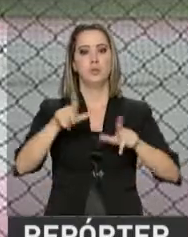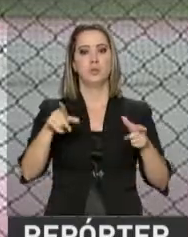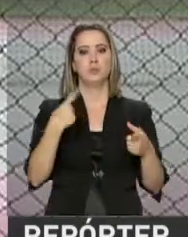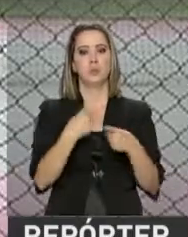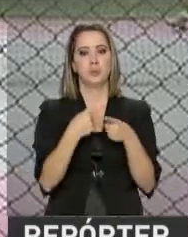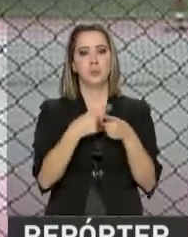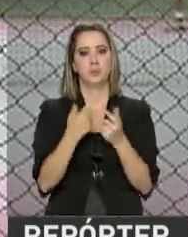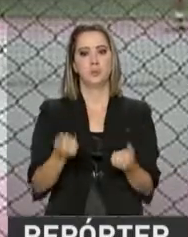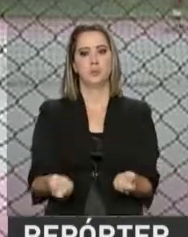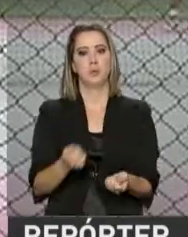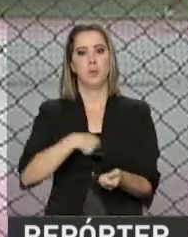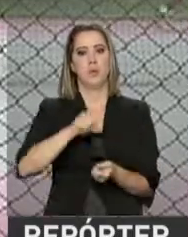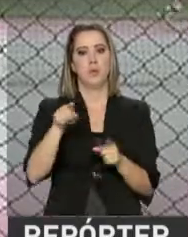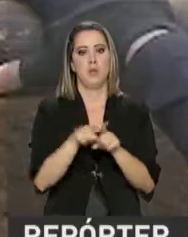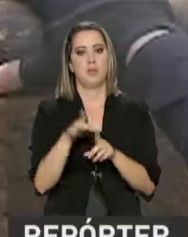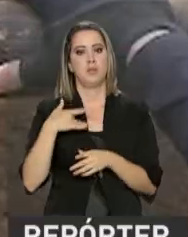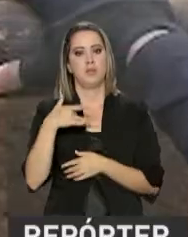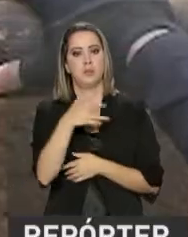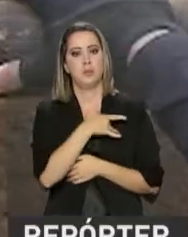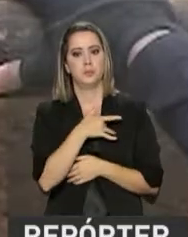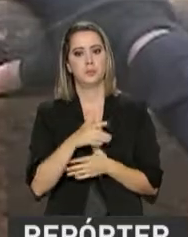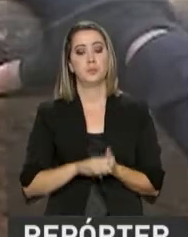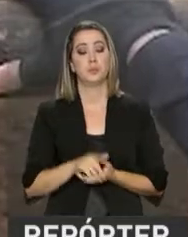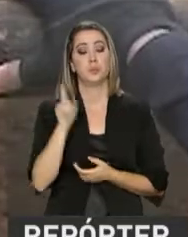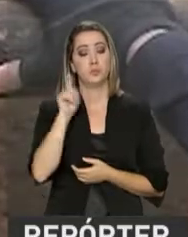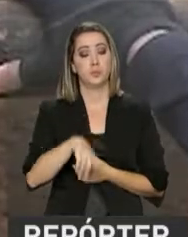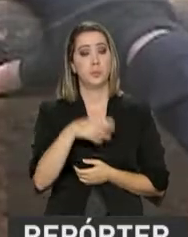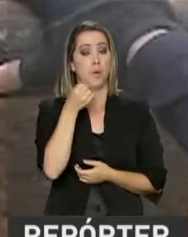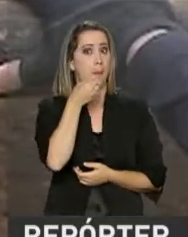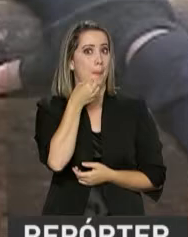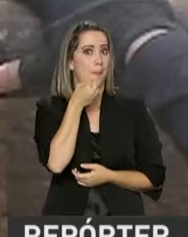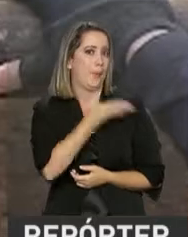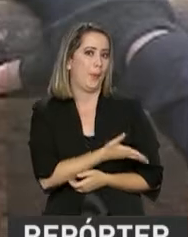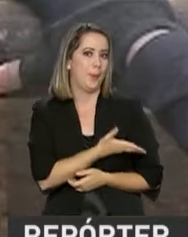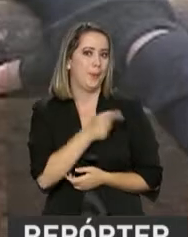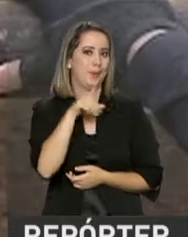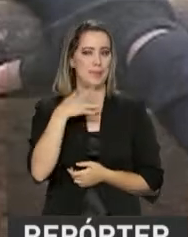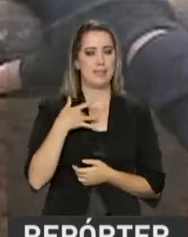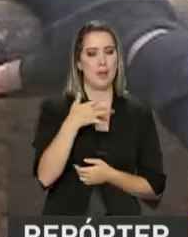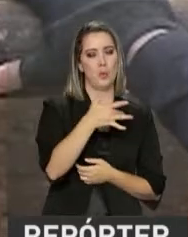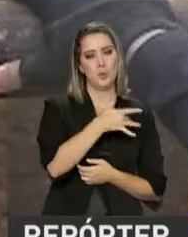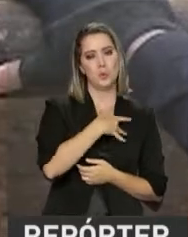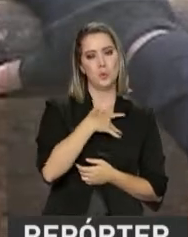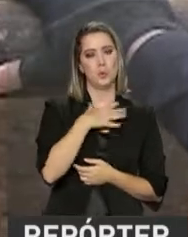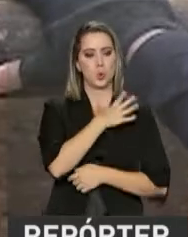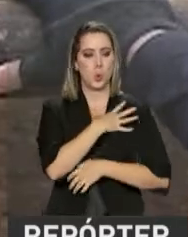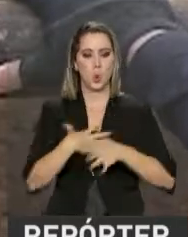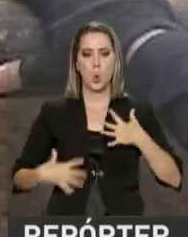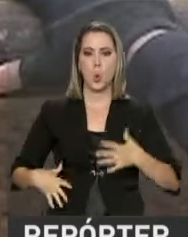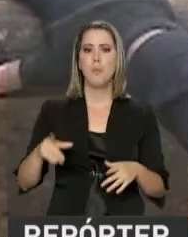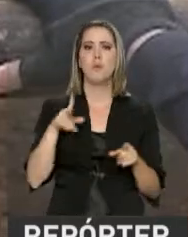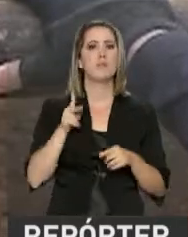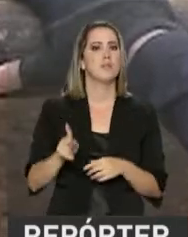um deles é comum, a saúde. É sempre bom você estar com saúde, o corpo está